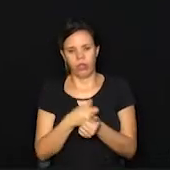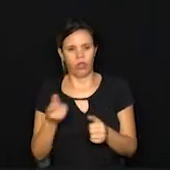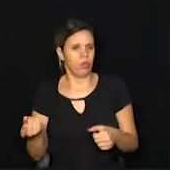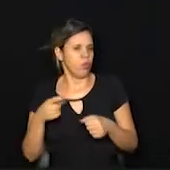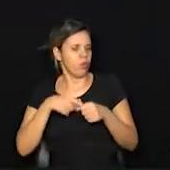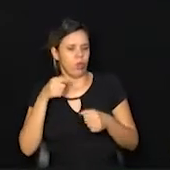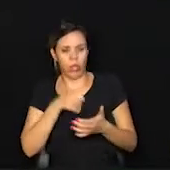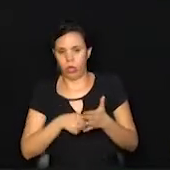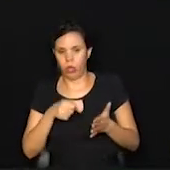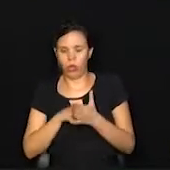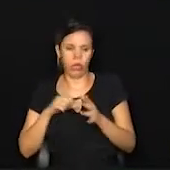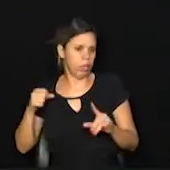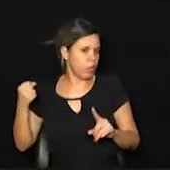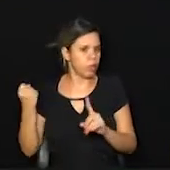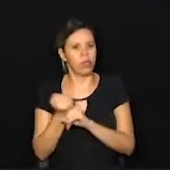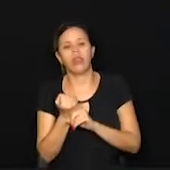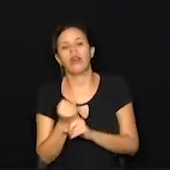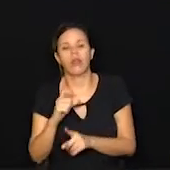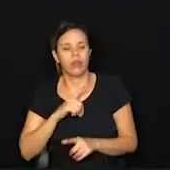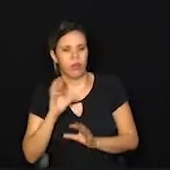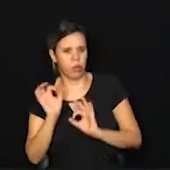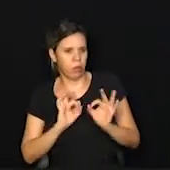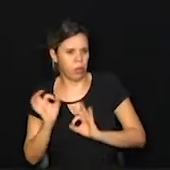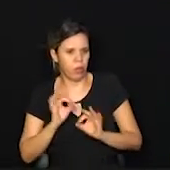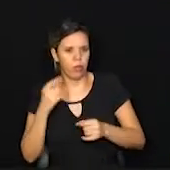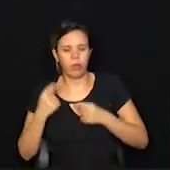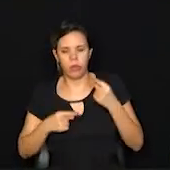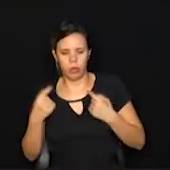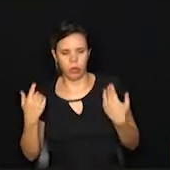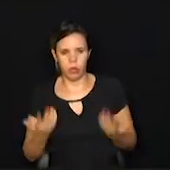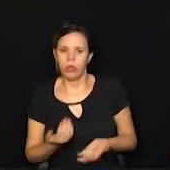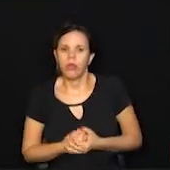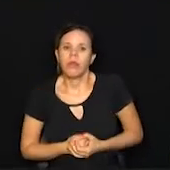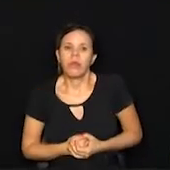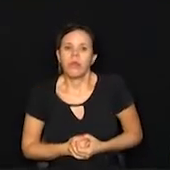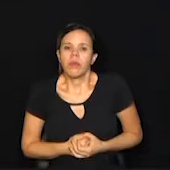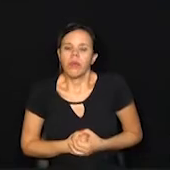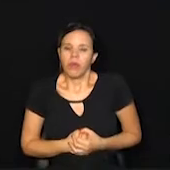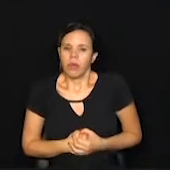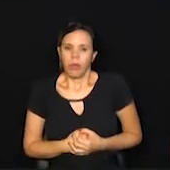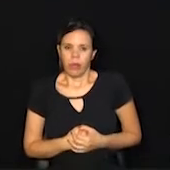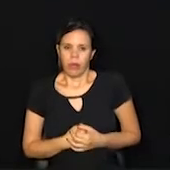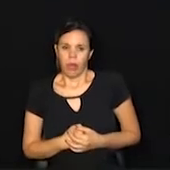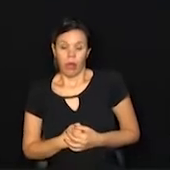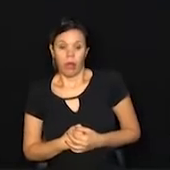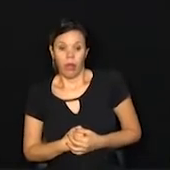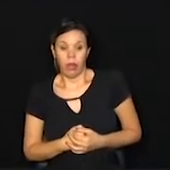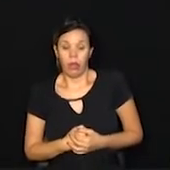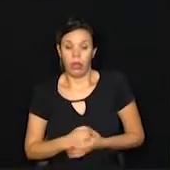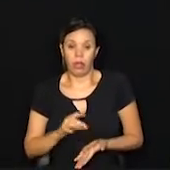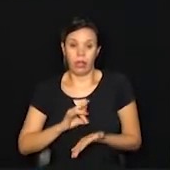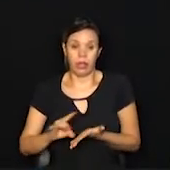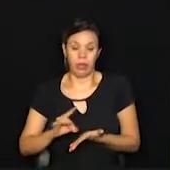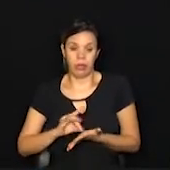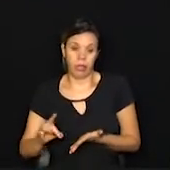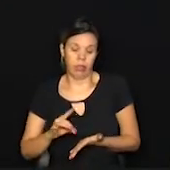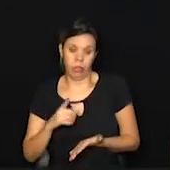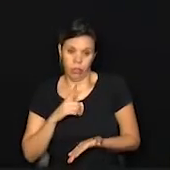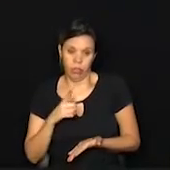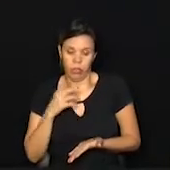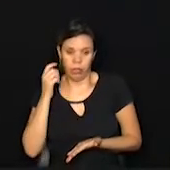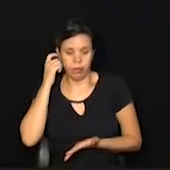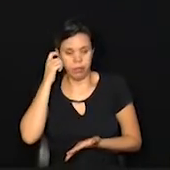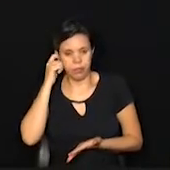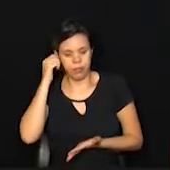retomada da luta social eles tinham preparo político para isso entendeu era um sádicos eram inimigos mas tinha o preparo